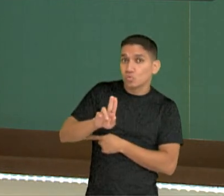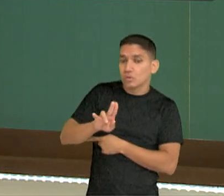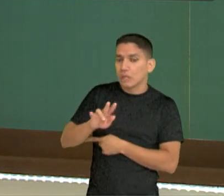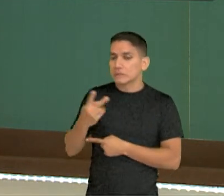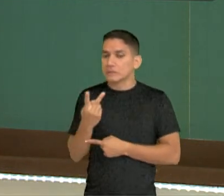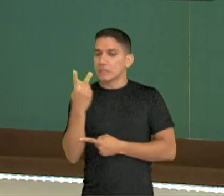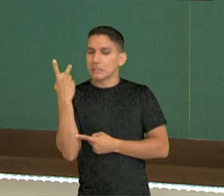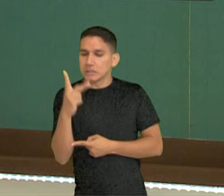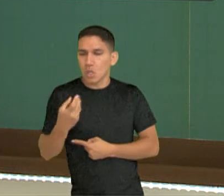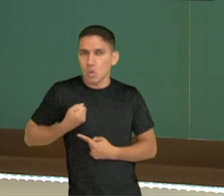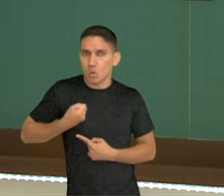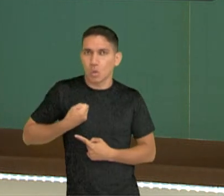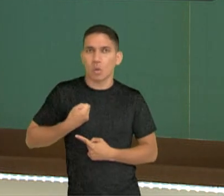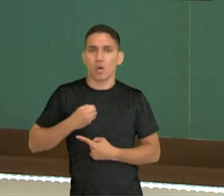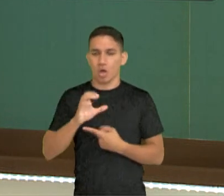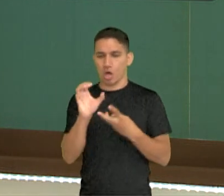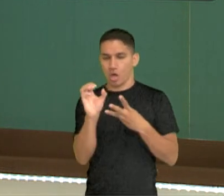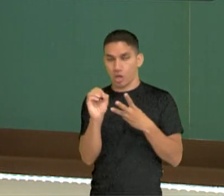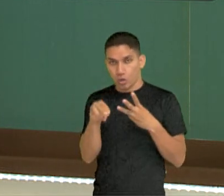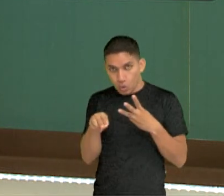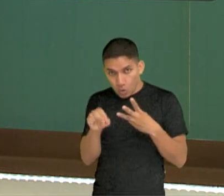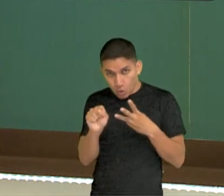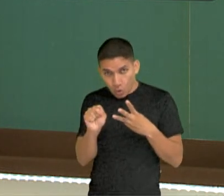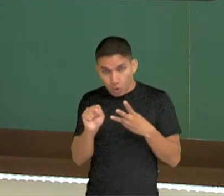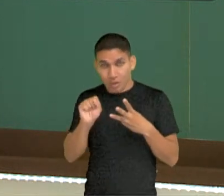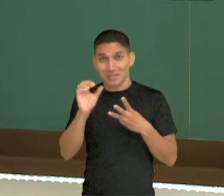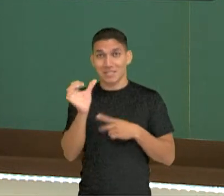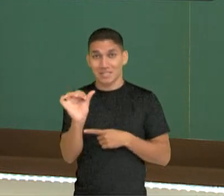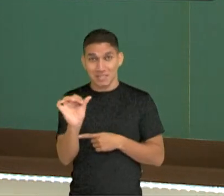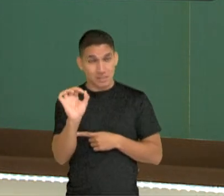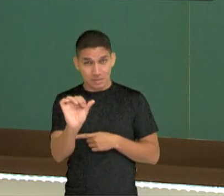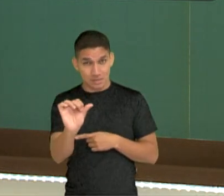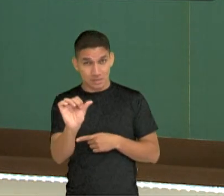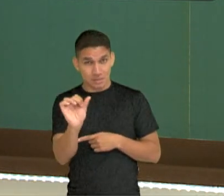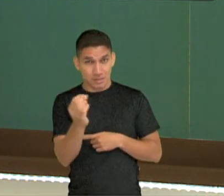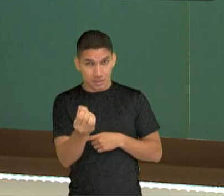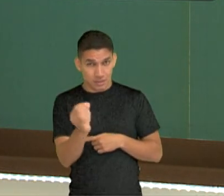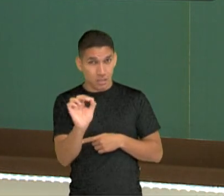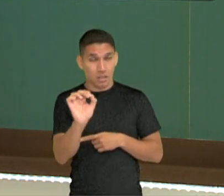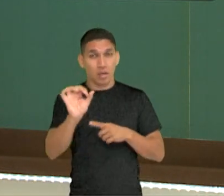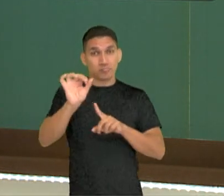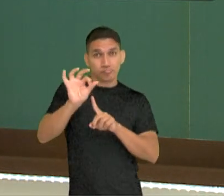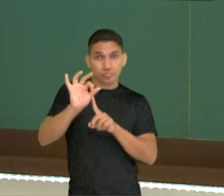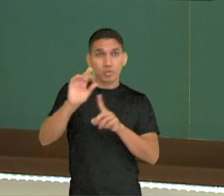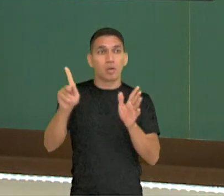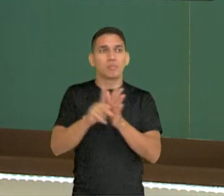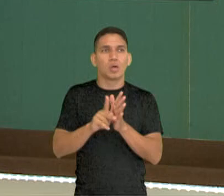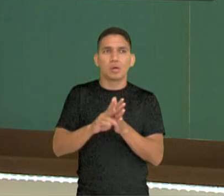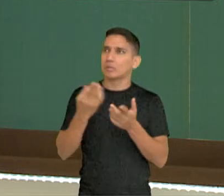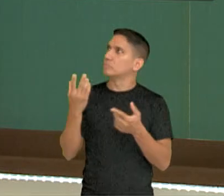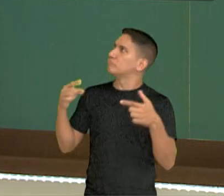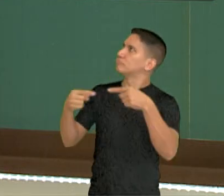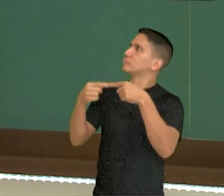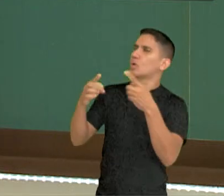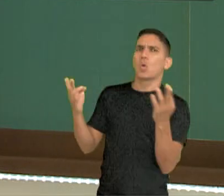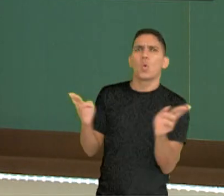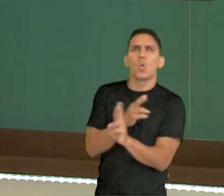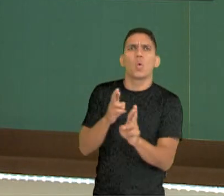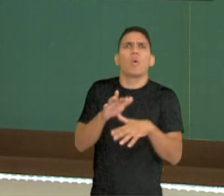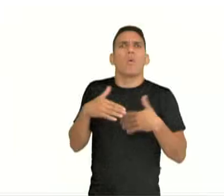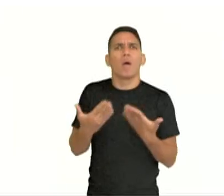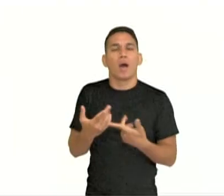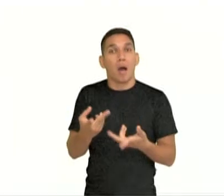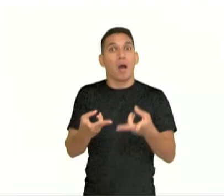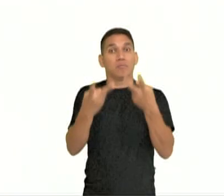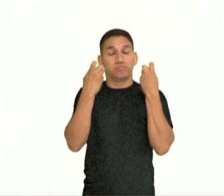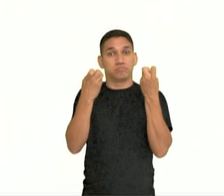de 60, que é o seu correspondente no primeiro quadrante, e colocar o sinal negativo. Notem que também fiz